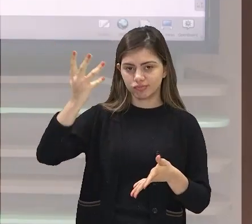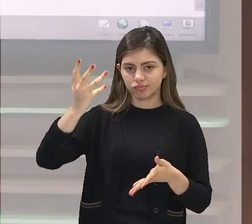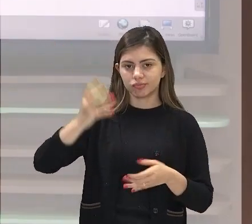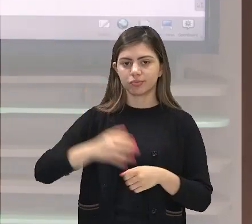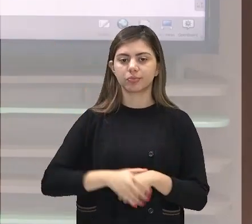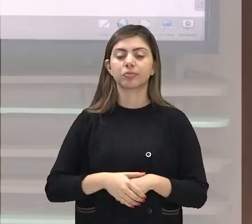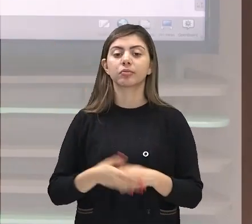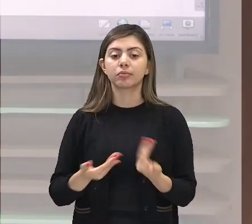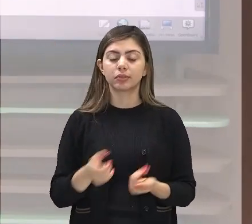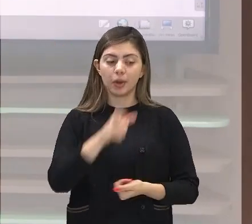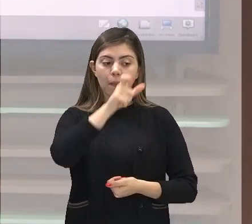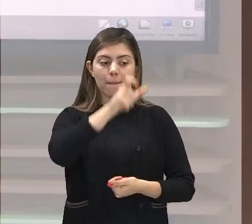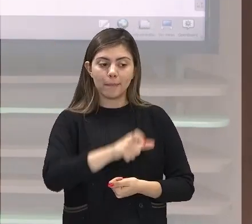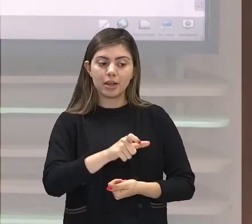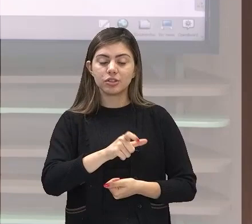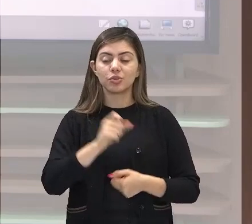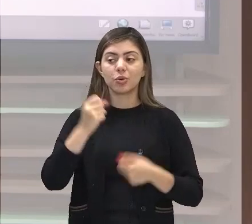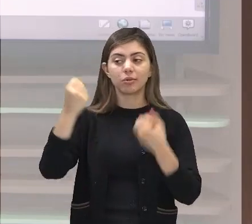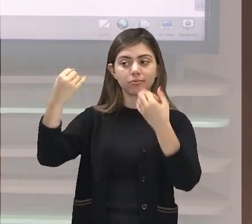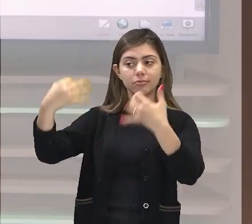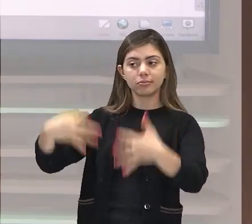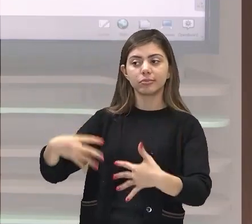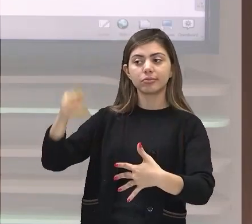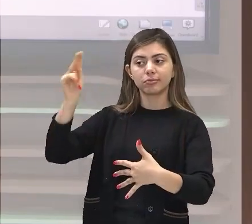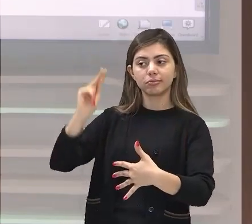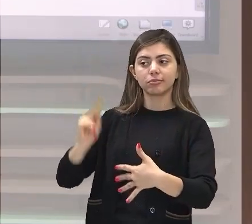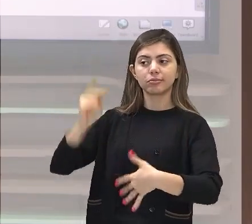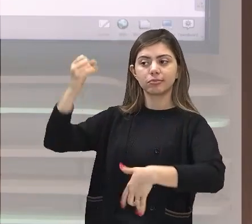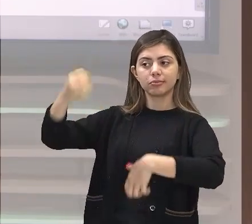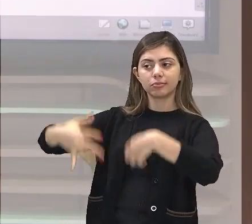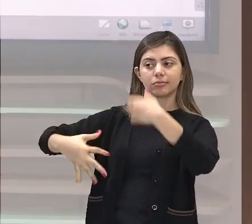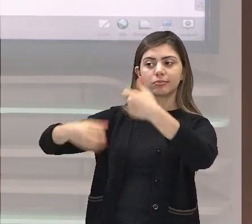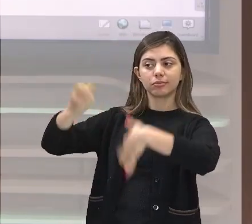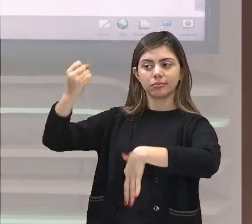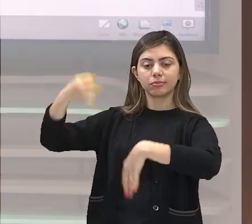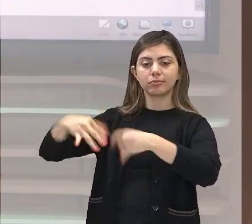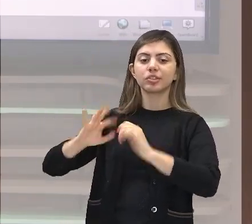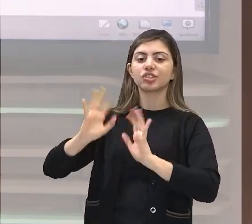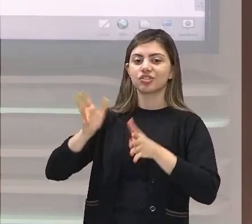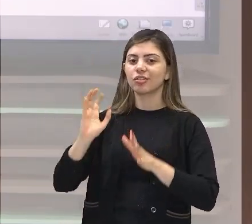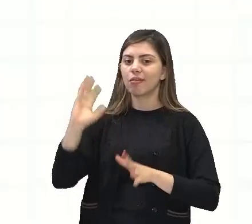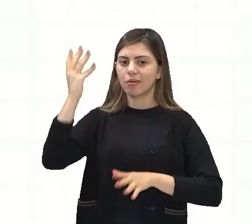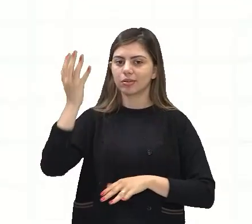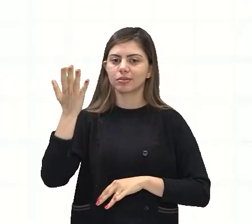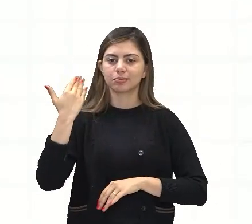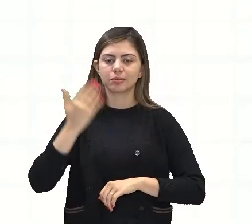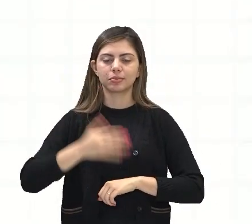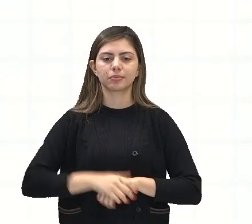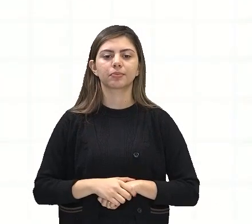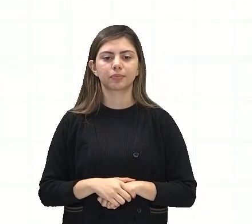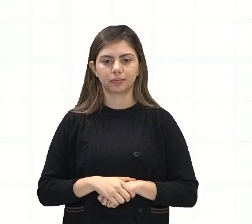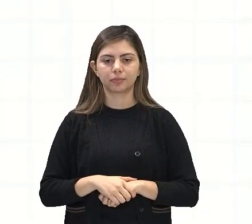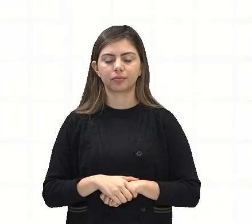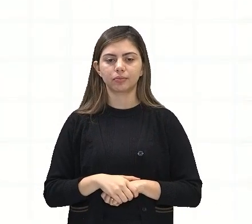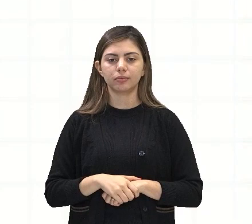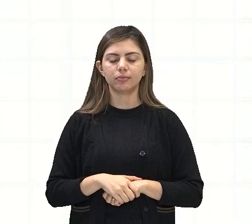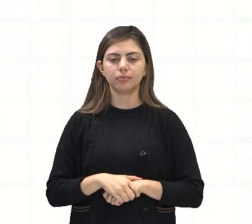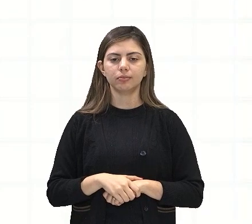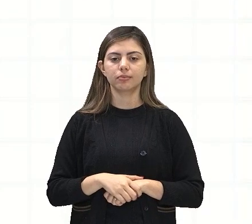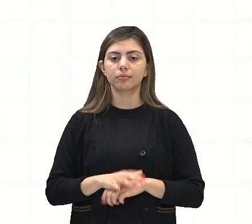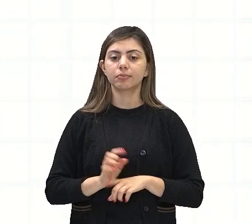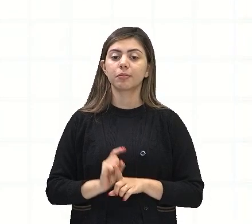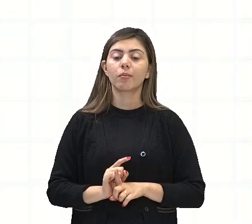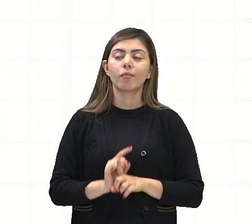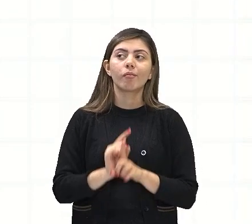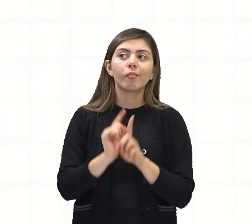o narrador está narrando, está relatando, está contando. Ficou claro isso? Muito bem.